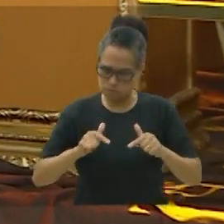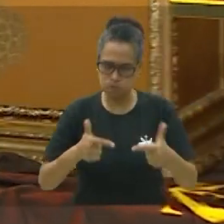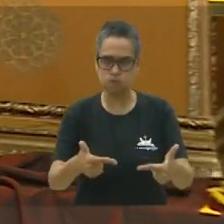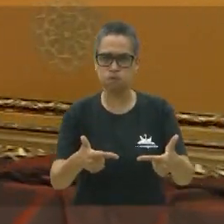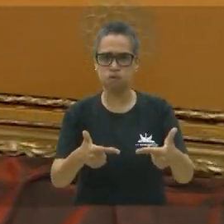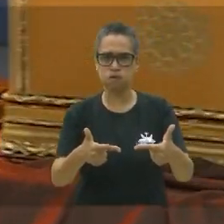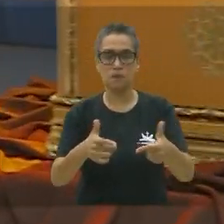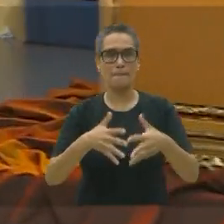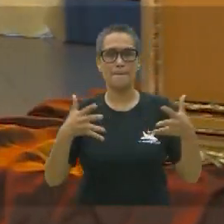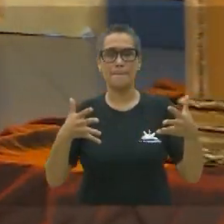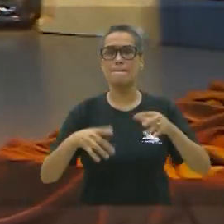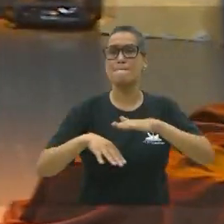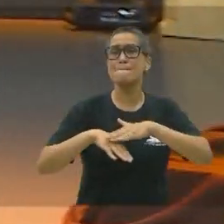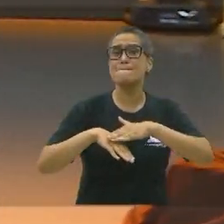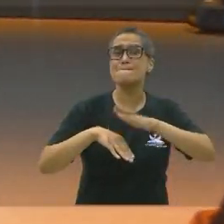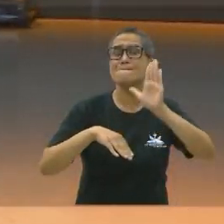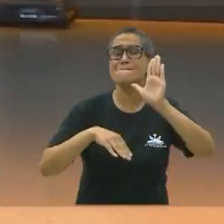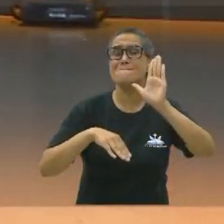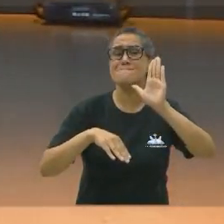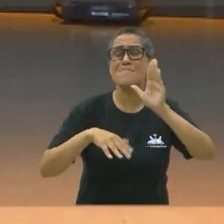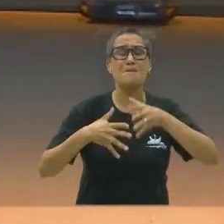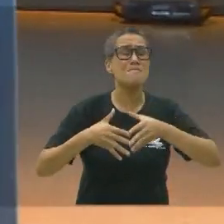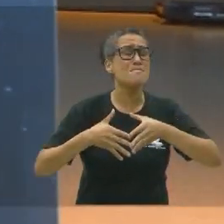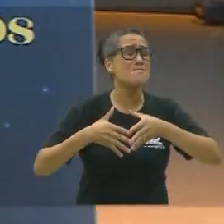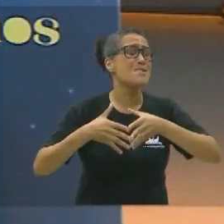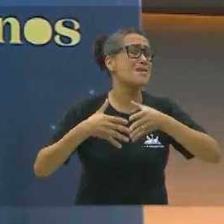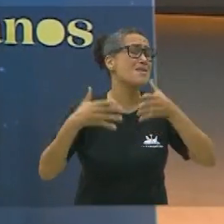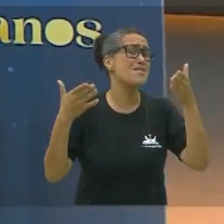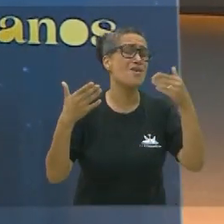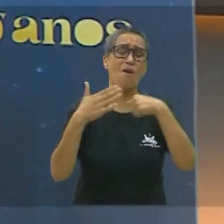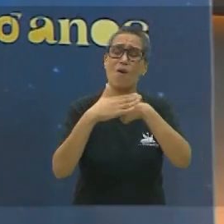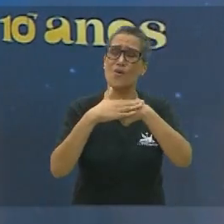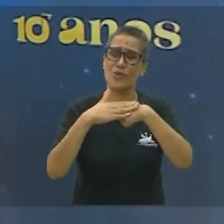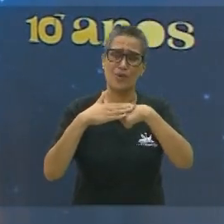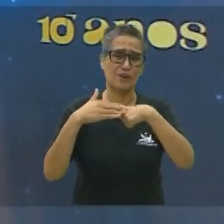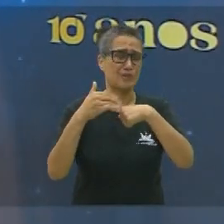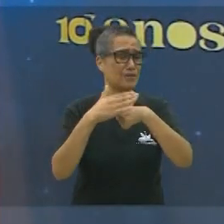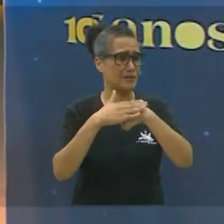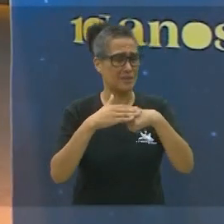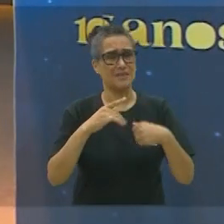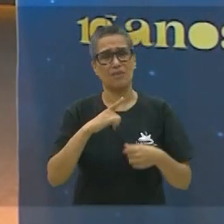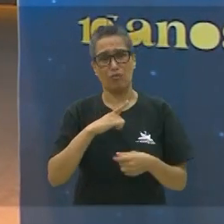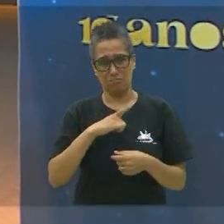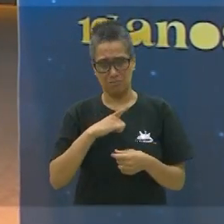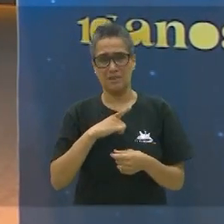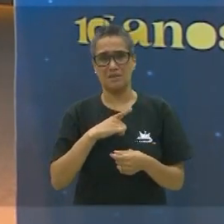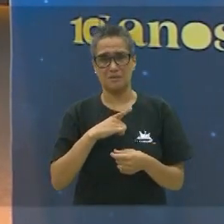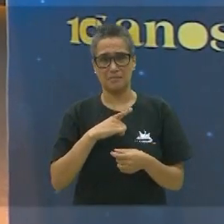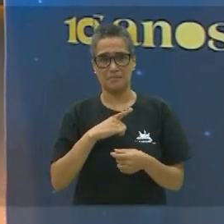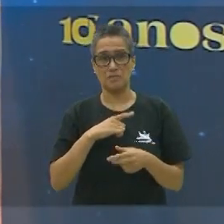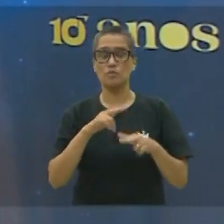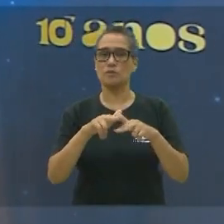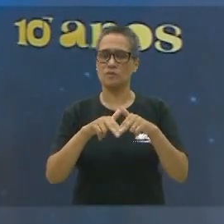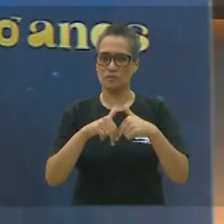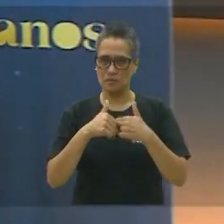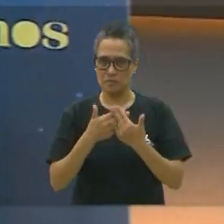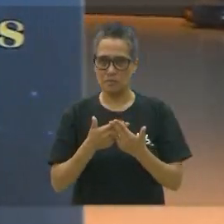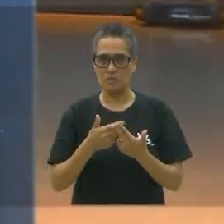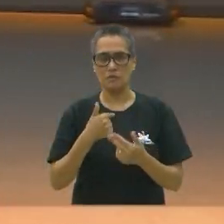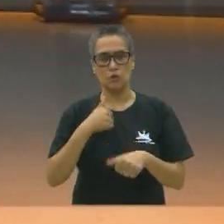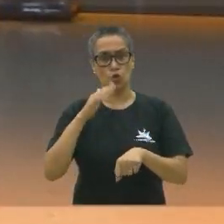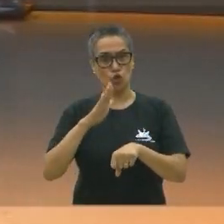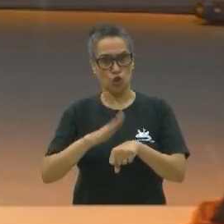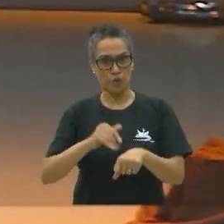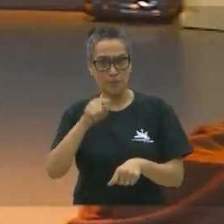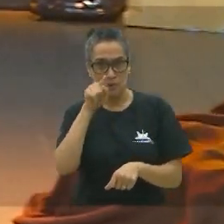Mas maiores ainda serão as consolações. É por isso que eu estou